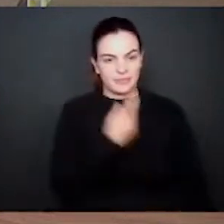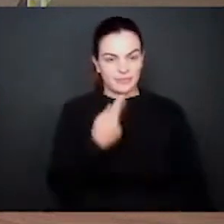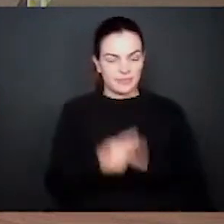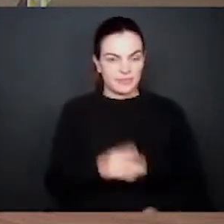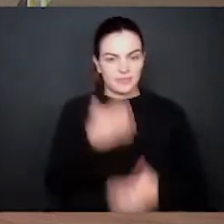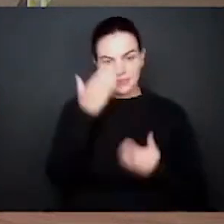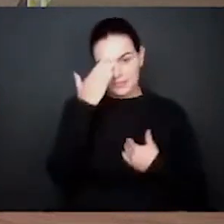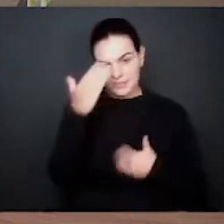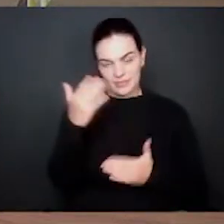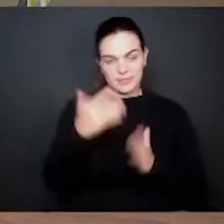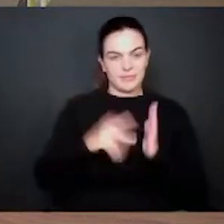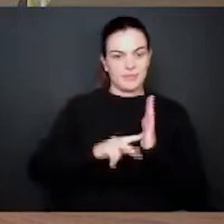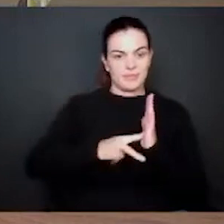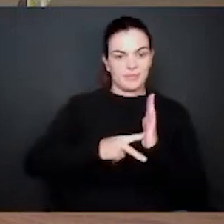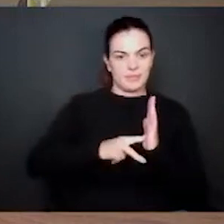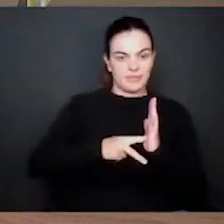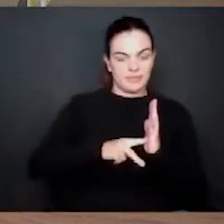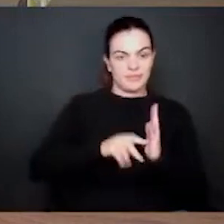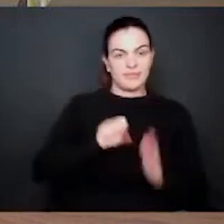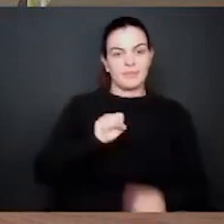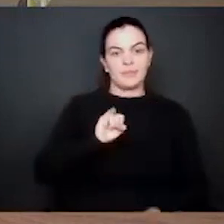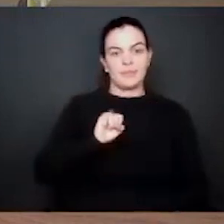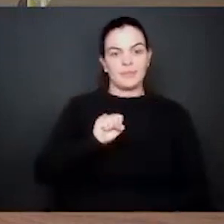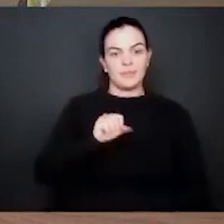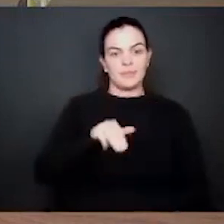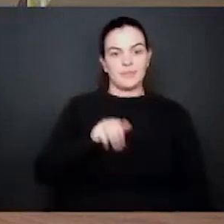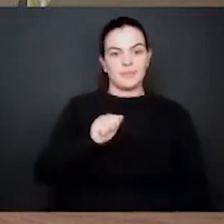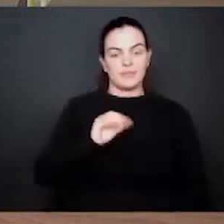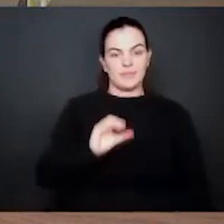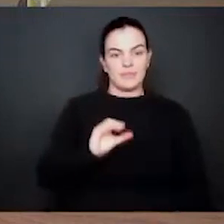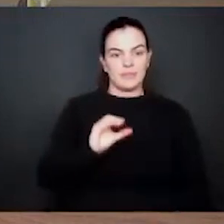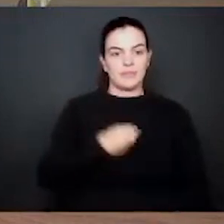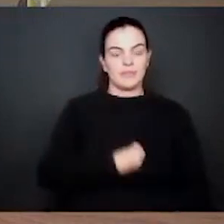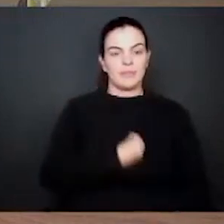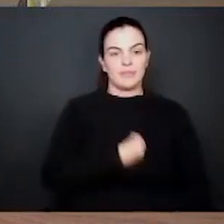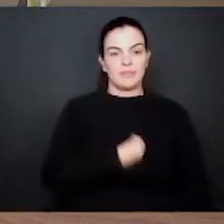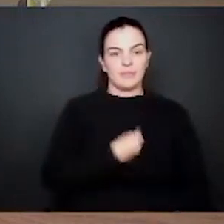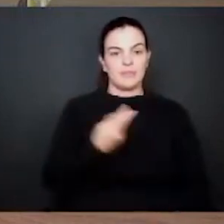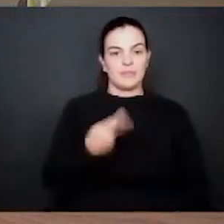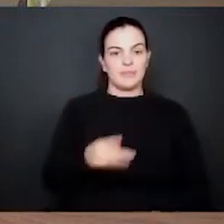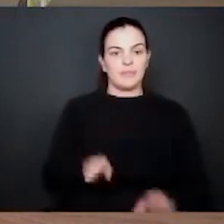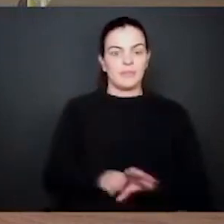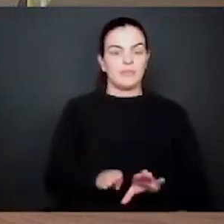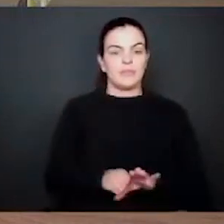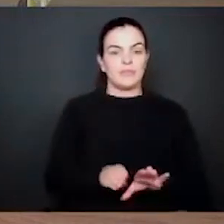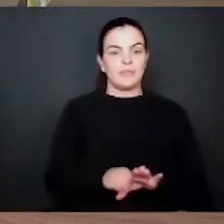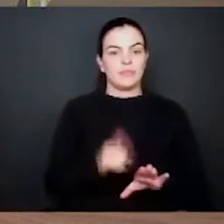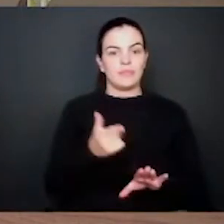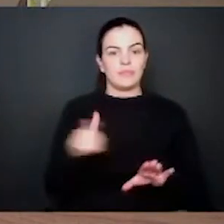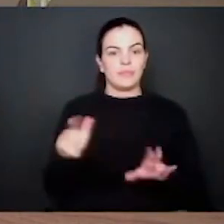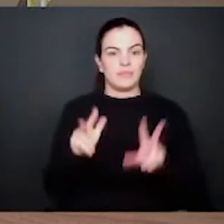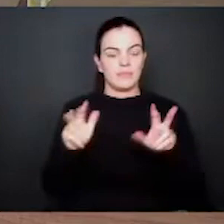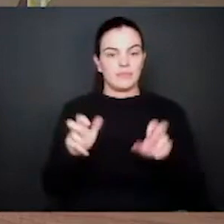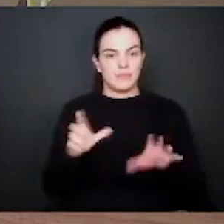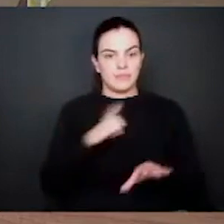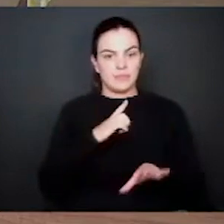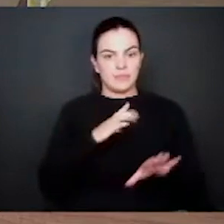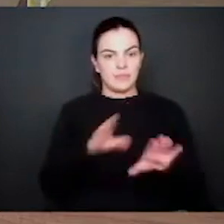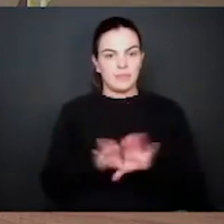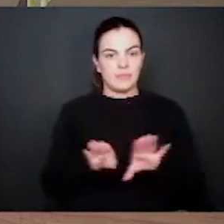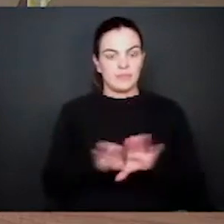também. Temos outro tema aí, que é a Conferência Municipal de Educação, a CONAI, né, etapa